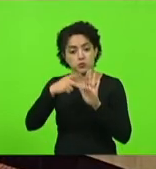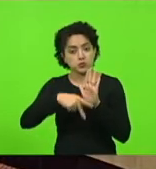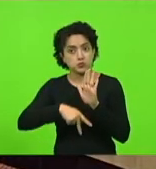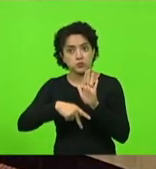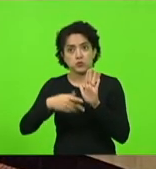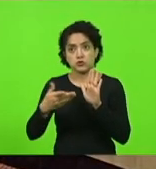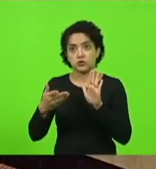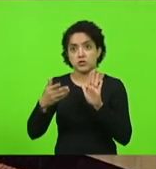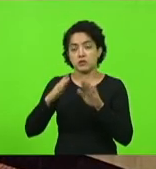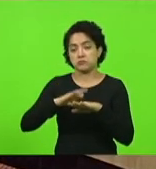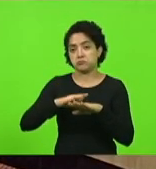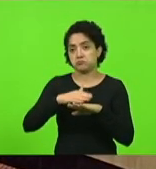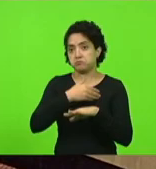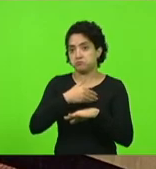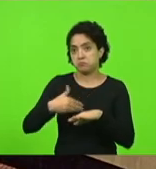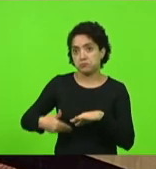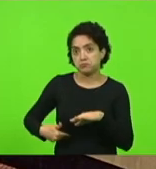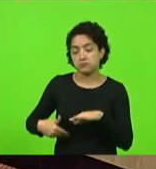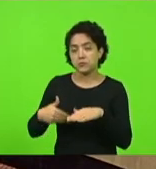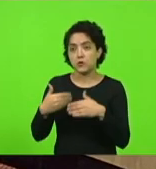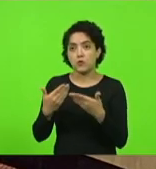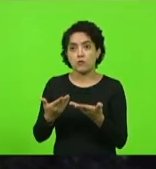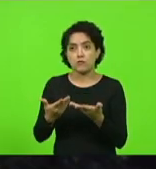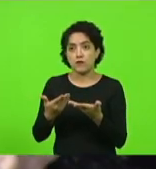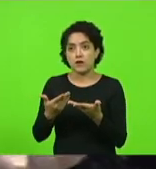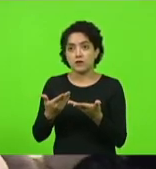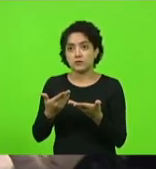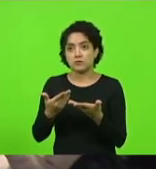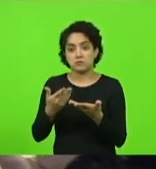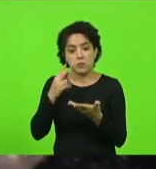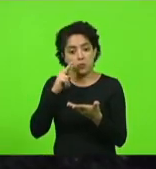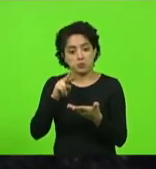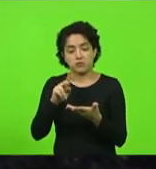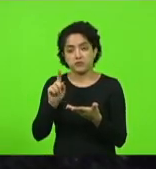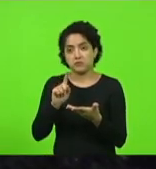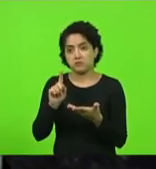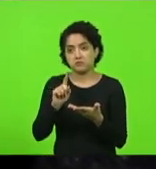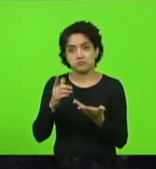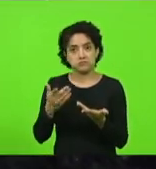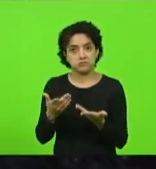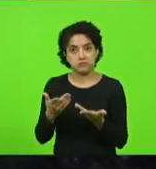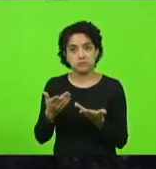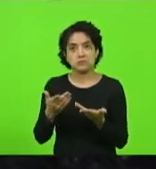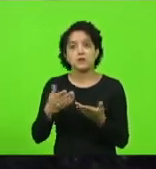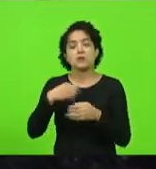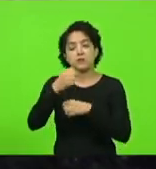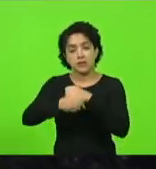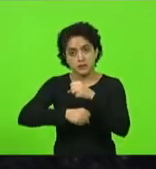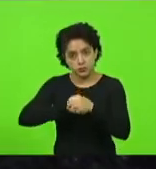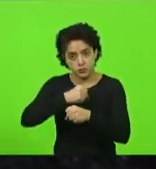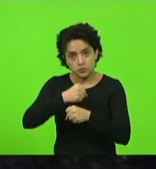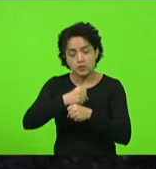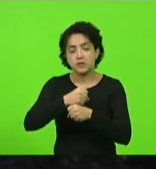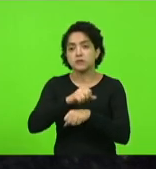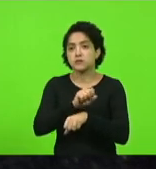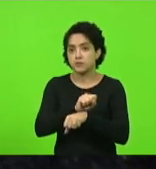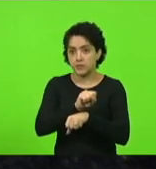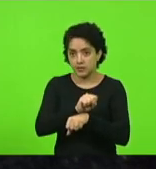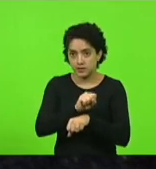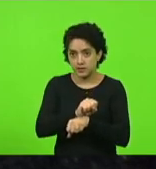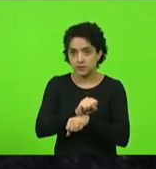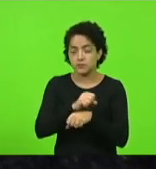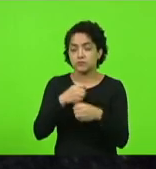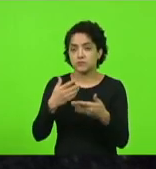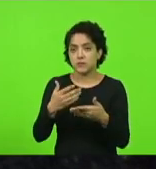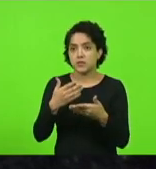do governo deram entrada, né, ontem aqui, e eu não vi o plano de carreira. Ou seja, mais um ano que o praça só se ferra. Então, portanto,